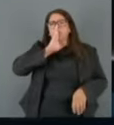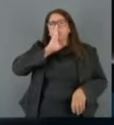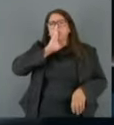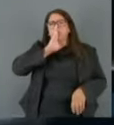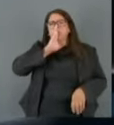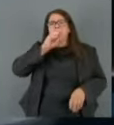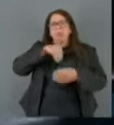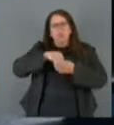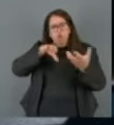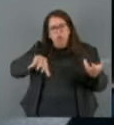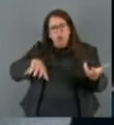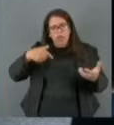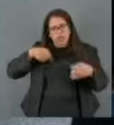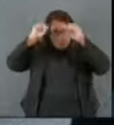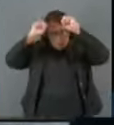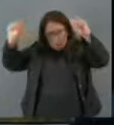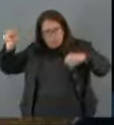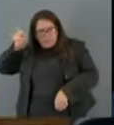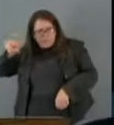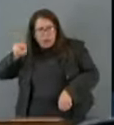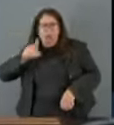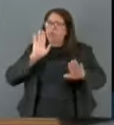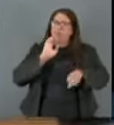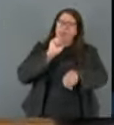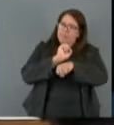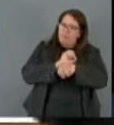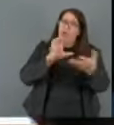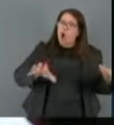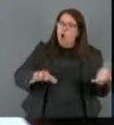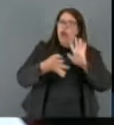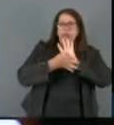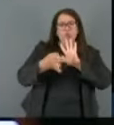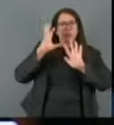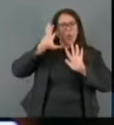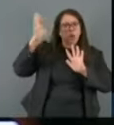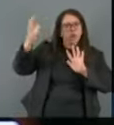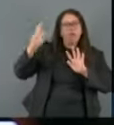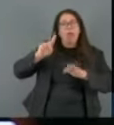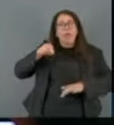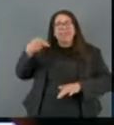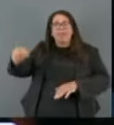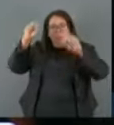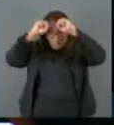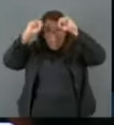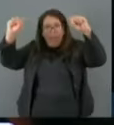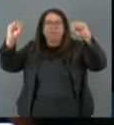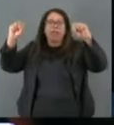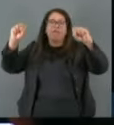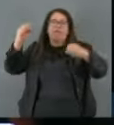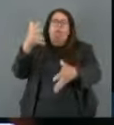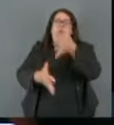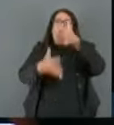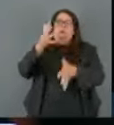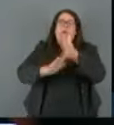Eu não decidia. Eu sempre dizia, vamos aguardar o Congresso Nacional decidir a matéria, para não haver choque entre os poderes. Então, em respeito